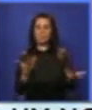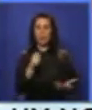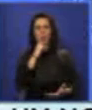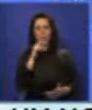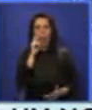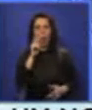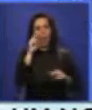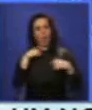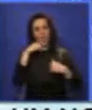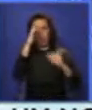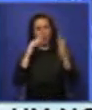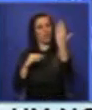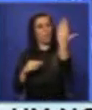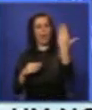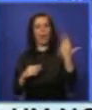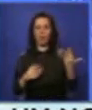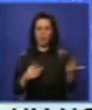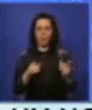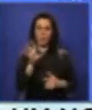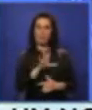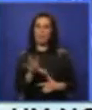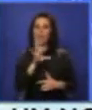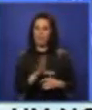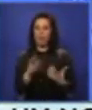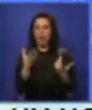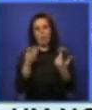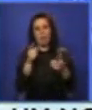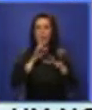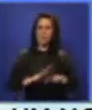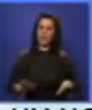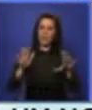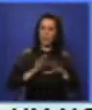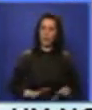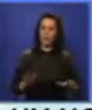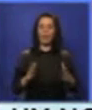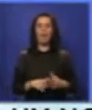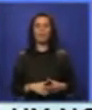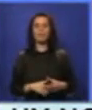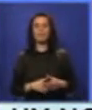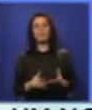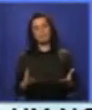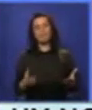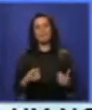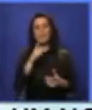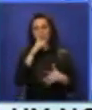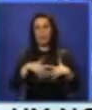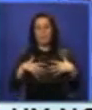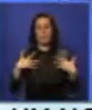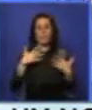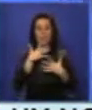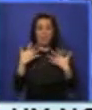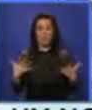podia olhar para si ao espelho, obviamente, de uma forma muito mais tranquila. E foi uma emoção